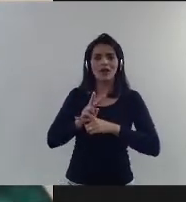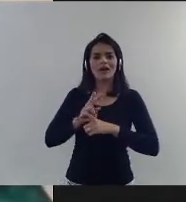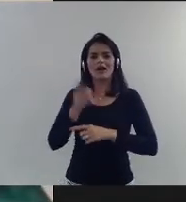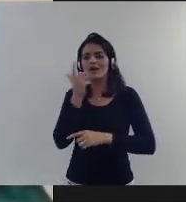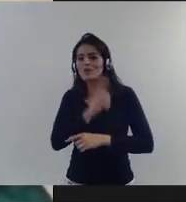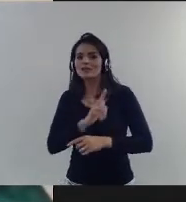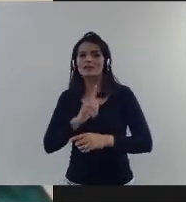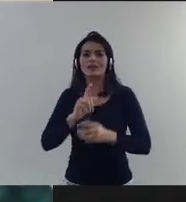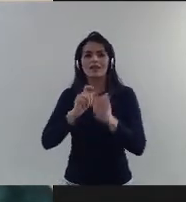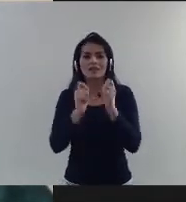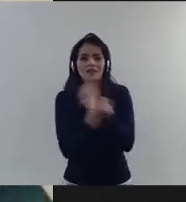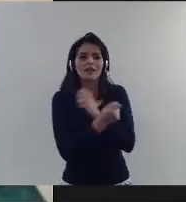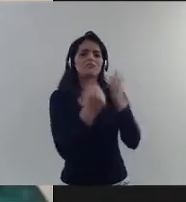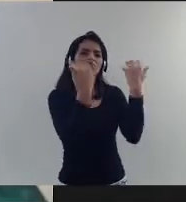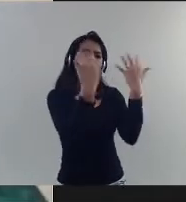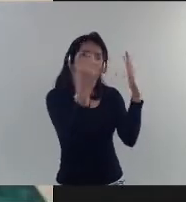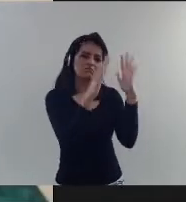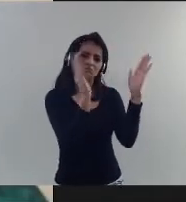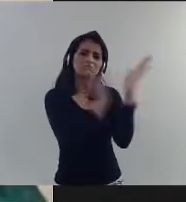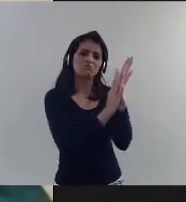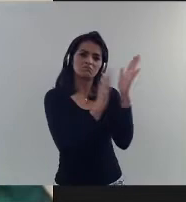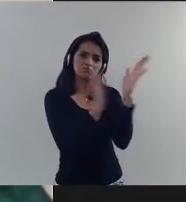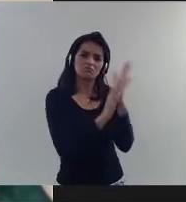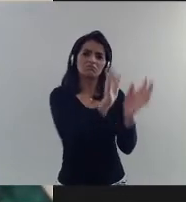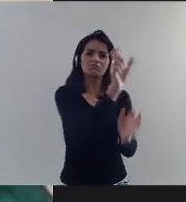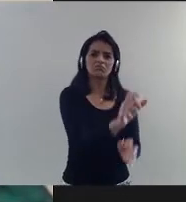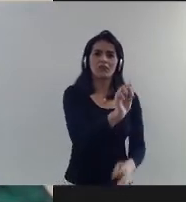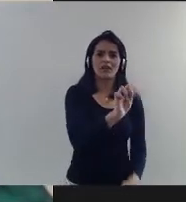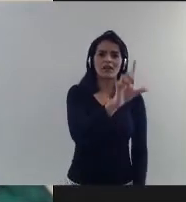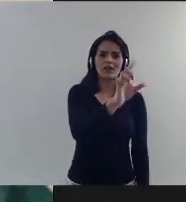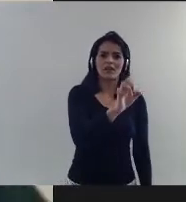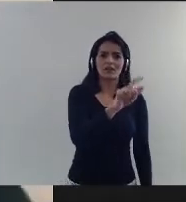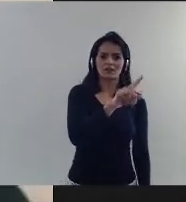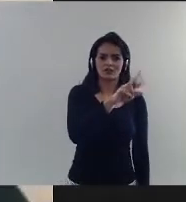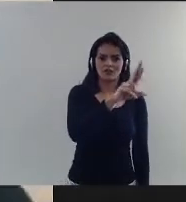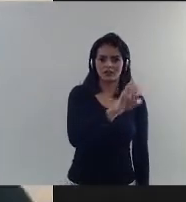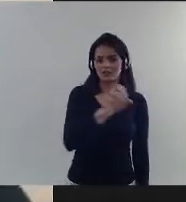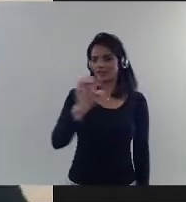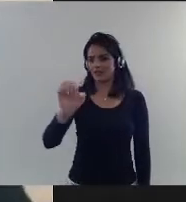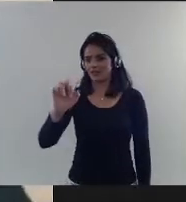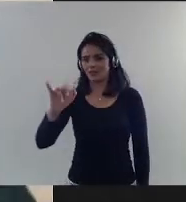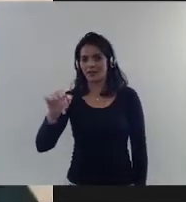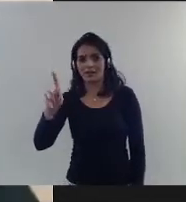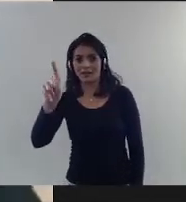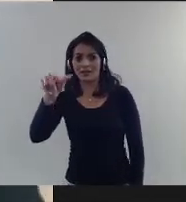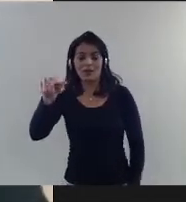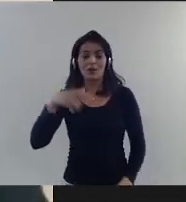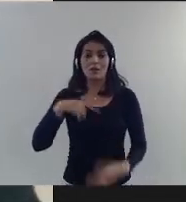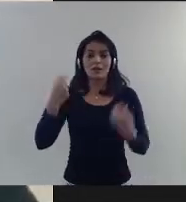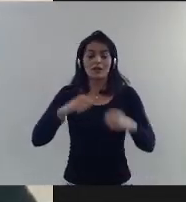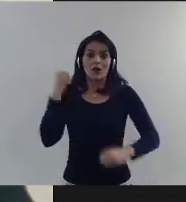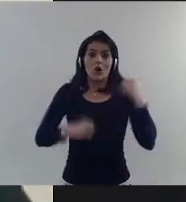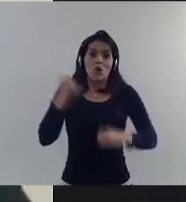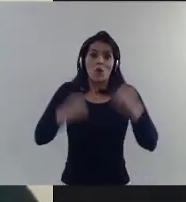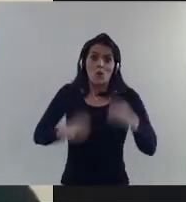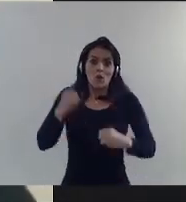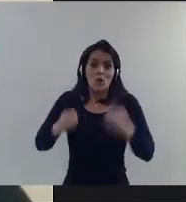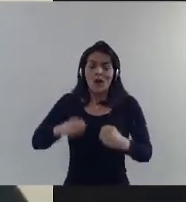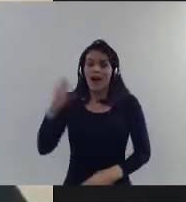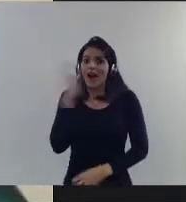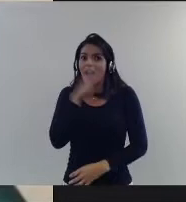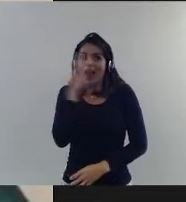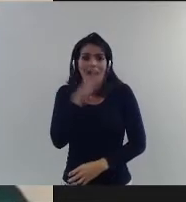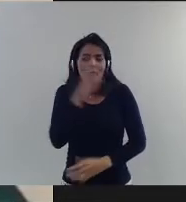seu brilhante explanação. Eric, mais do que nunca eu preciso correr para me adaptar à